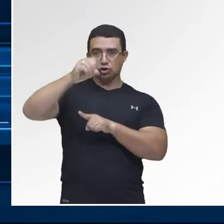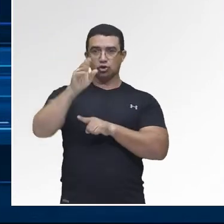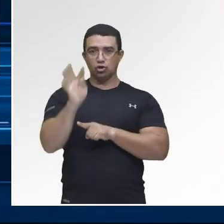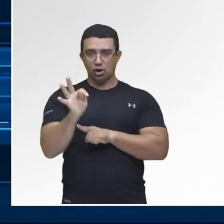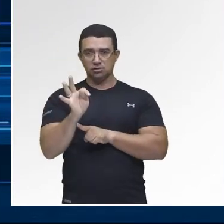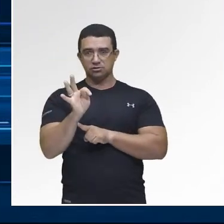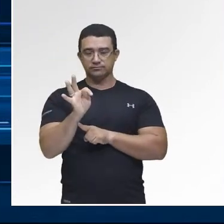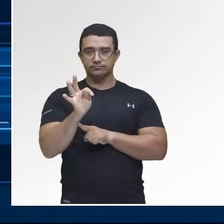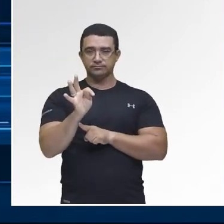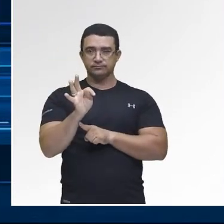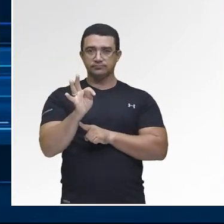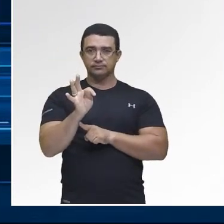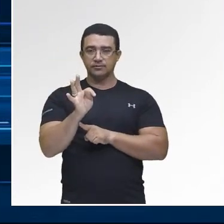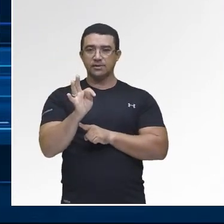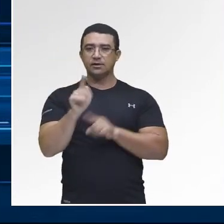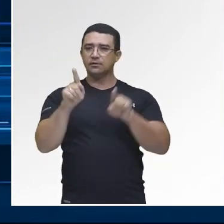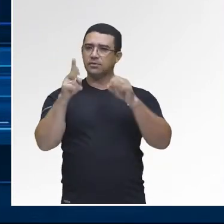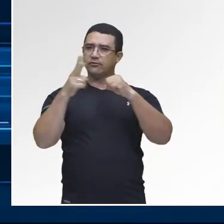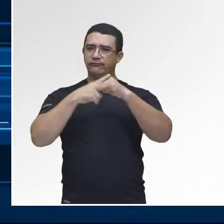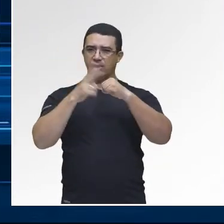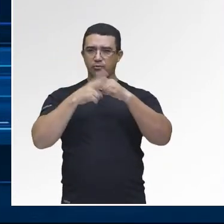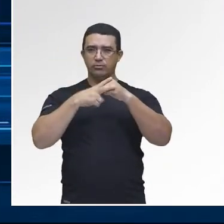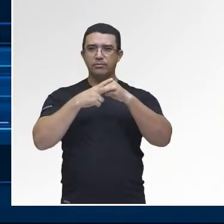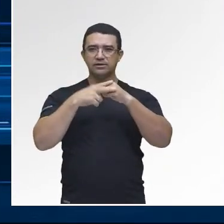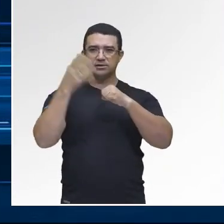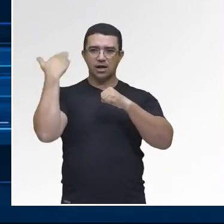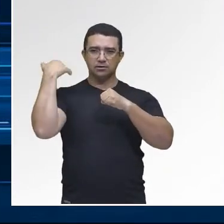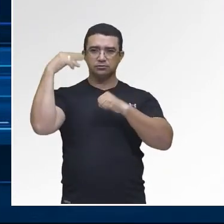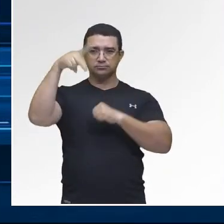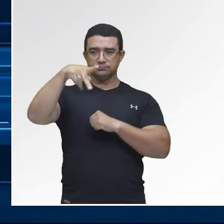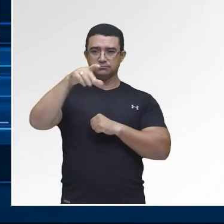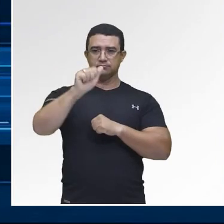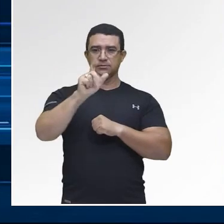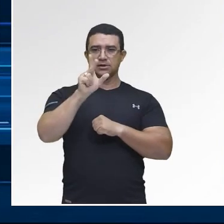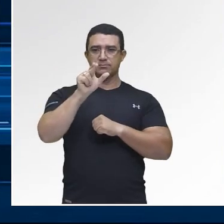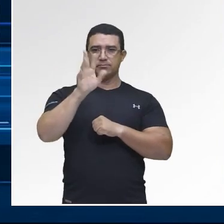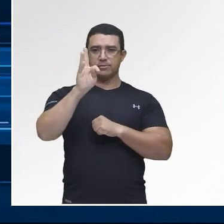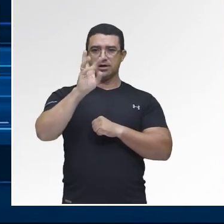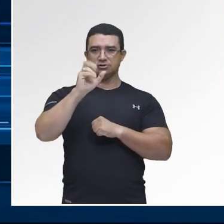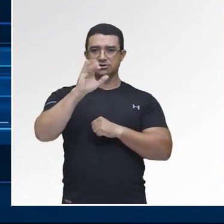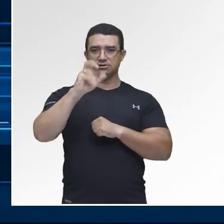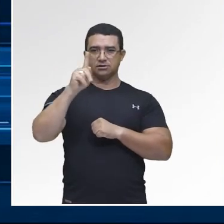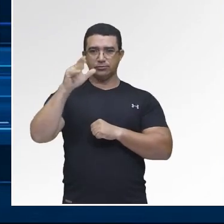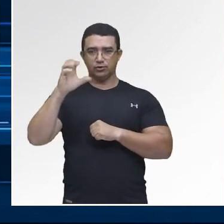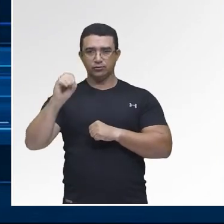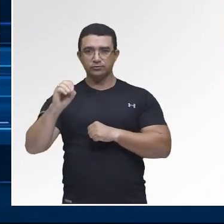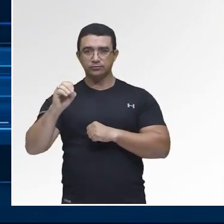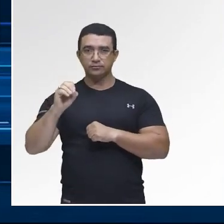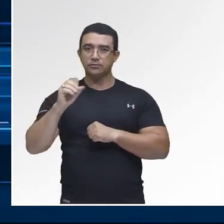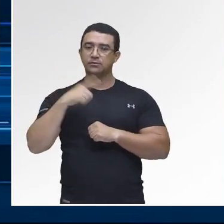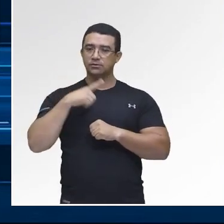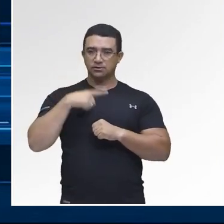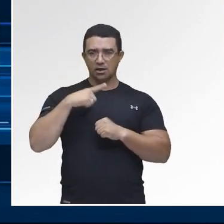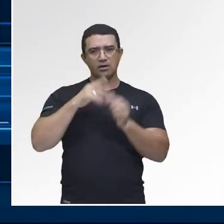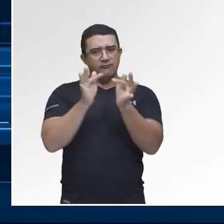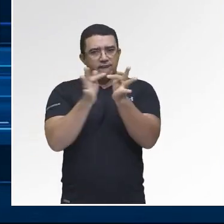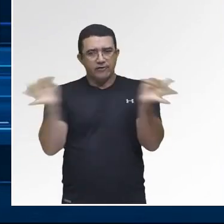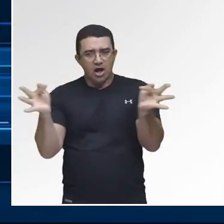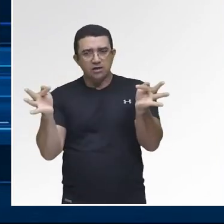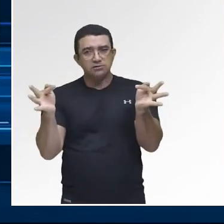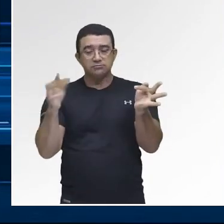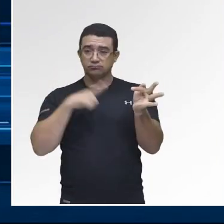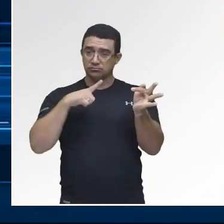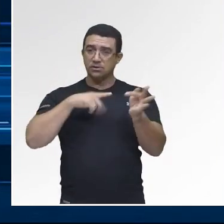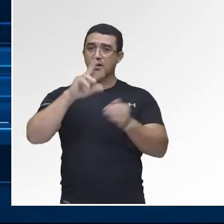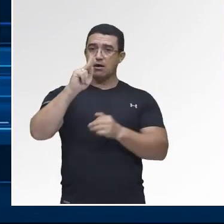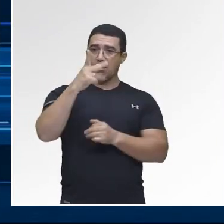o particípio do verbo principal. Ok, gente? Então, nós temos frase com have e com o